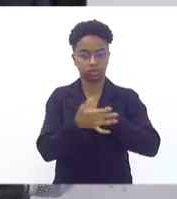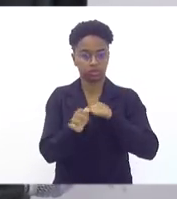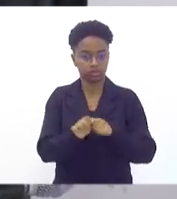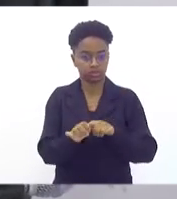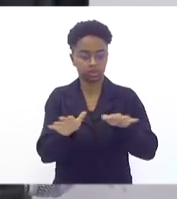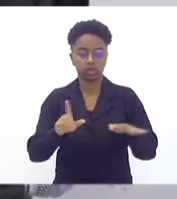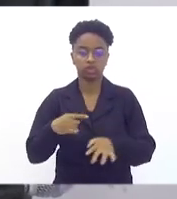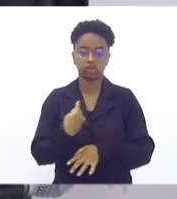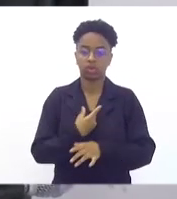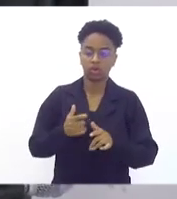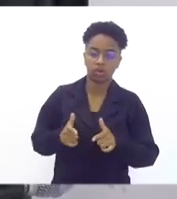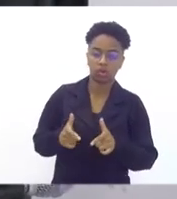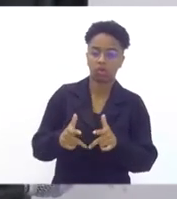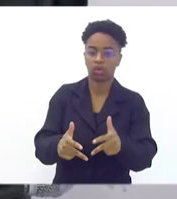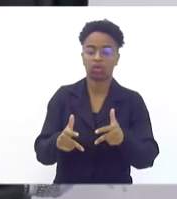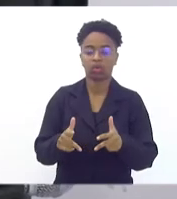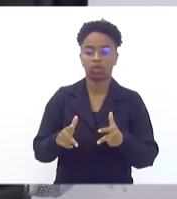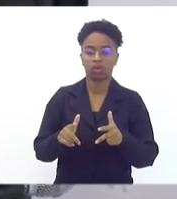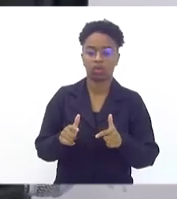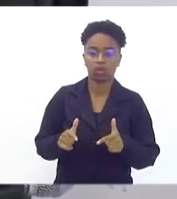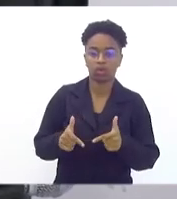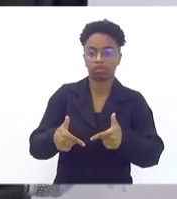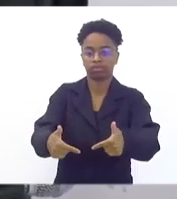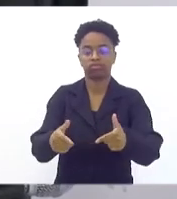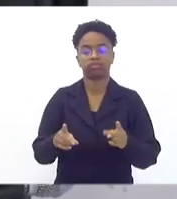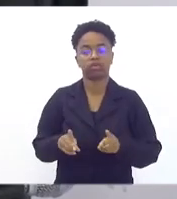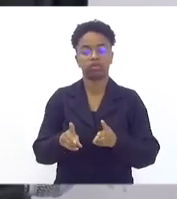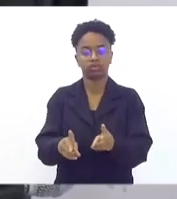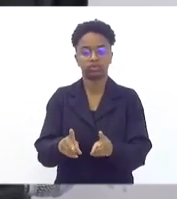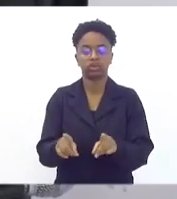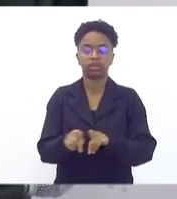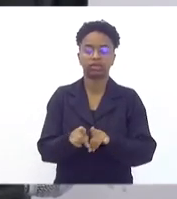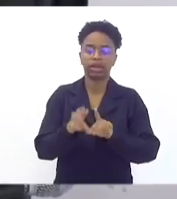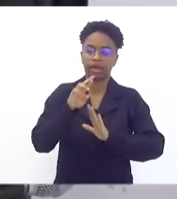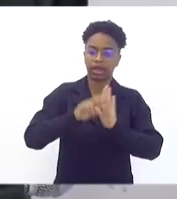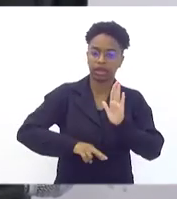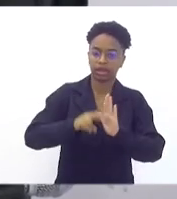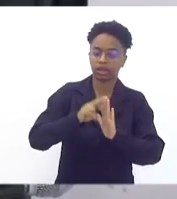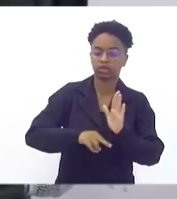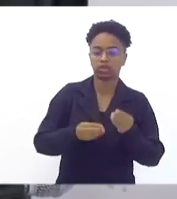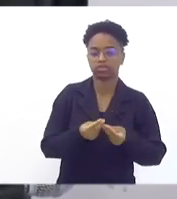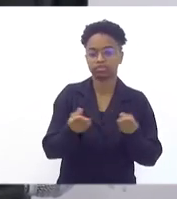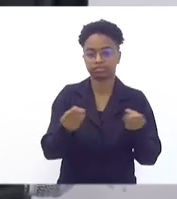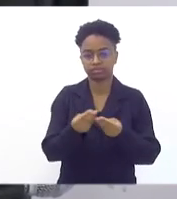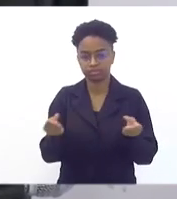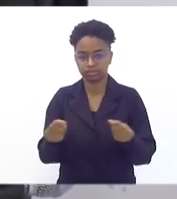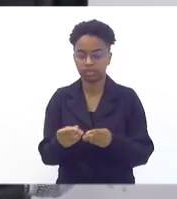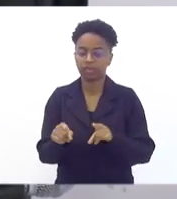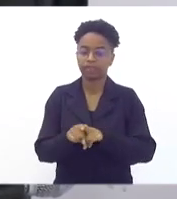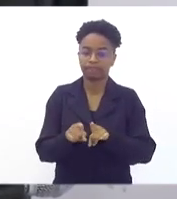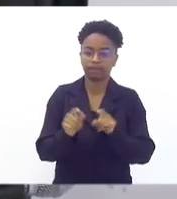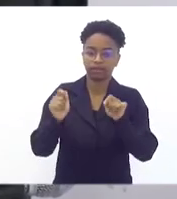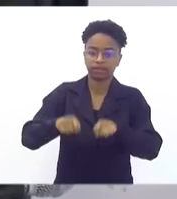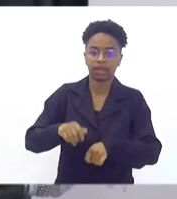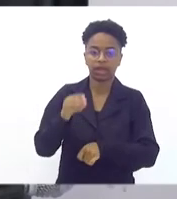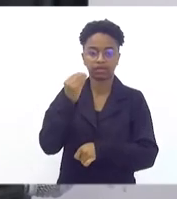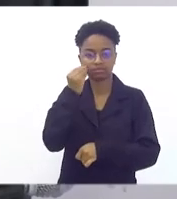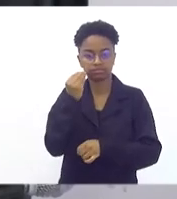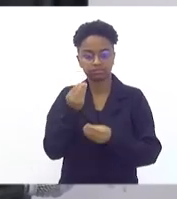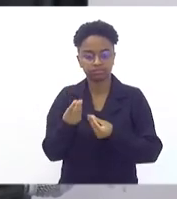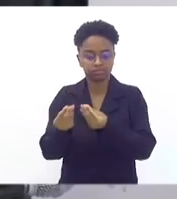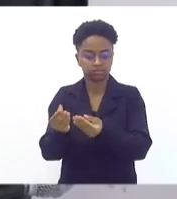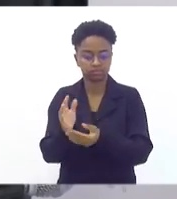incansavelmente a nossa fiscalização em campo gerando relatórios periódicos que puderam abastecer a tomada de decisão dos órgãos gestores